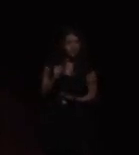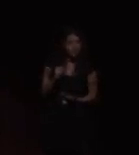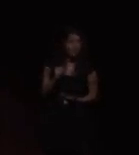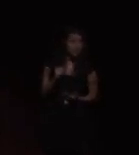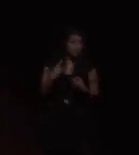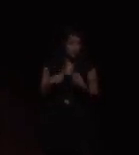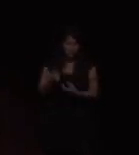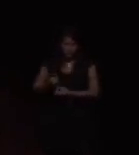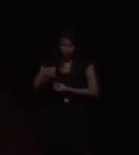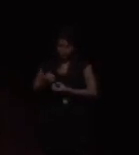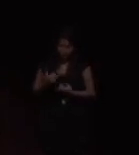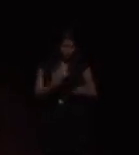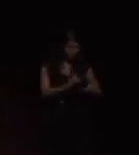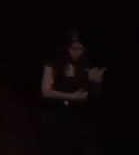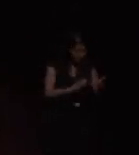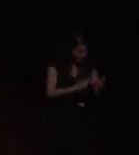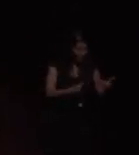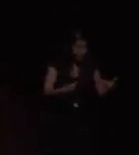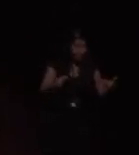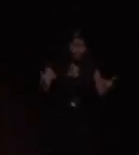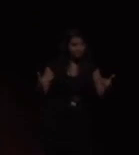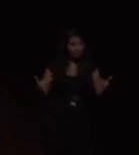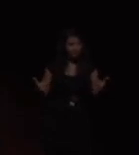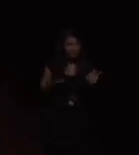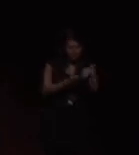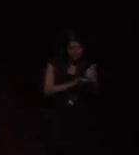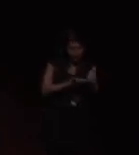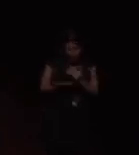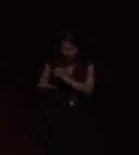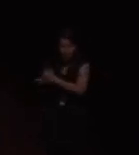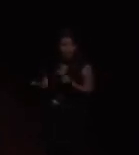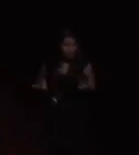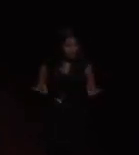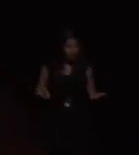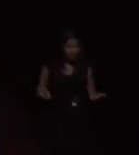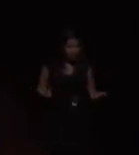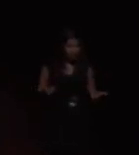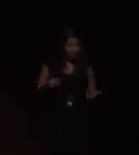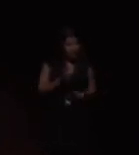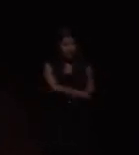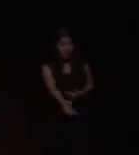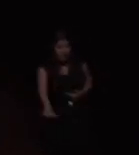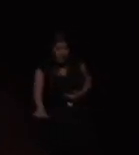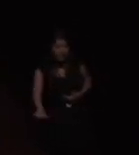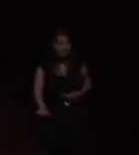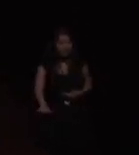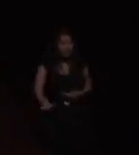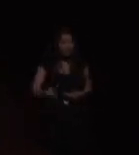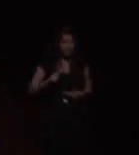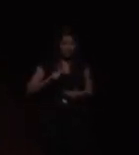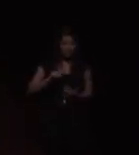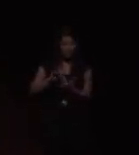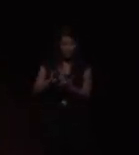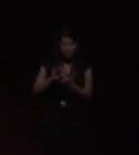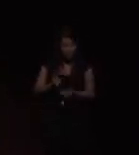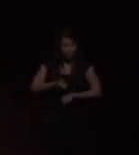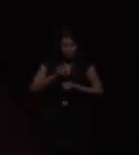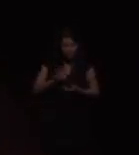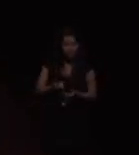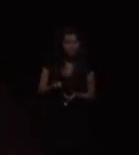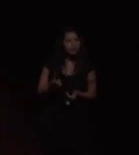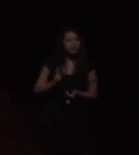do brincar. De alguma forma, gera nessa criança que está próximo da poesia uma capacidade de pensamento, de abertura,